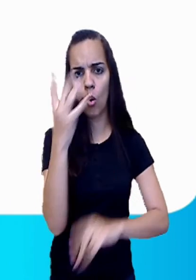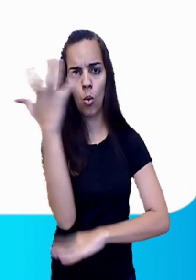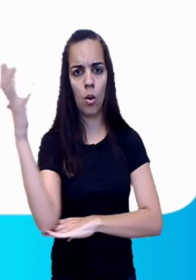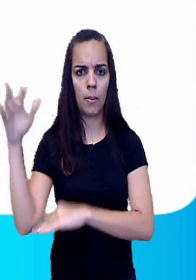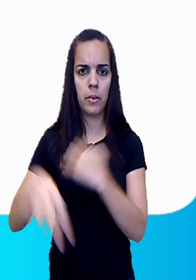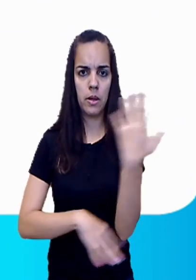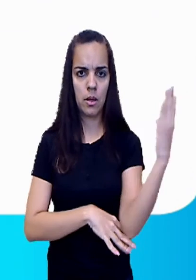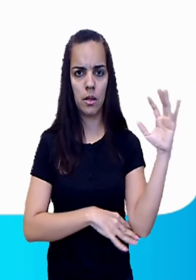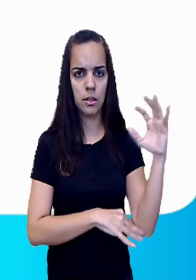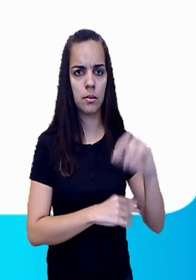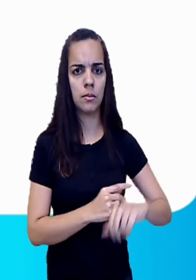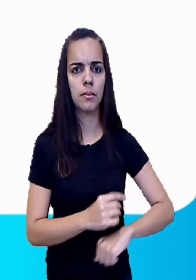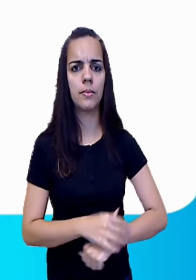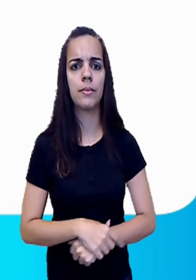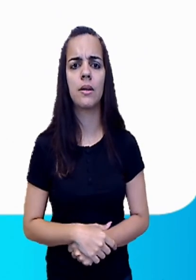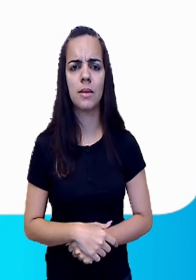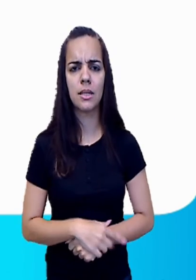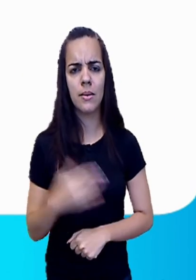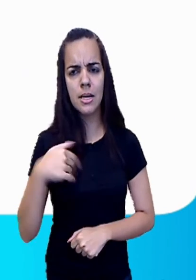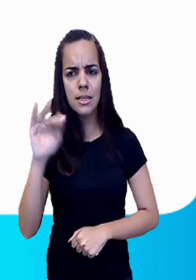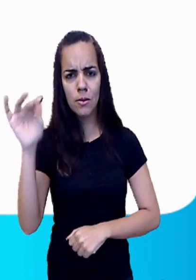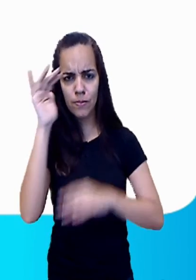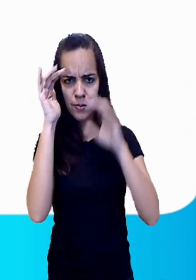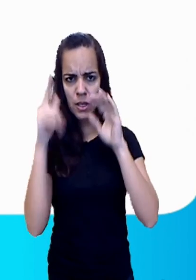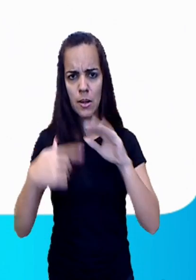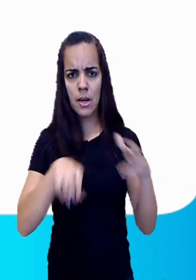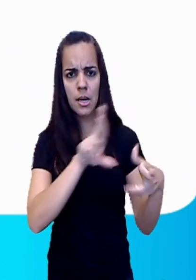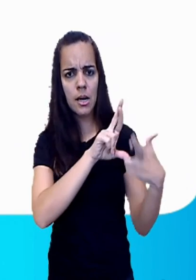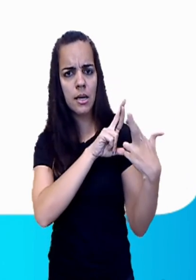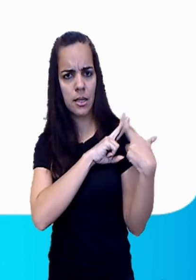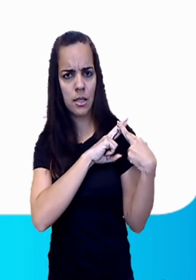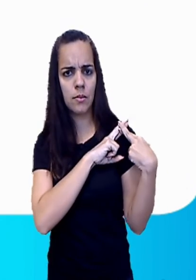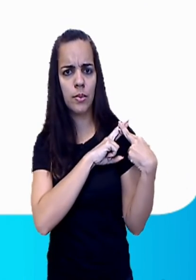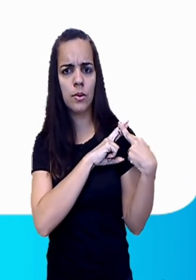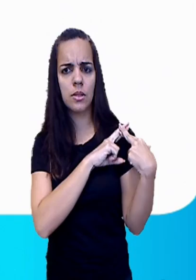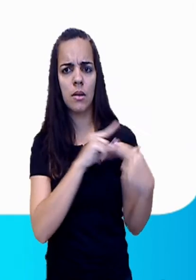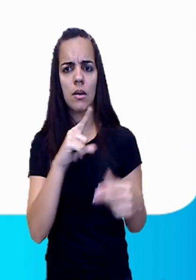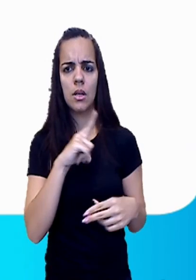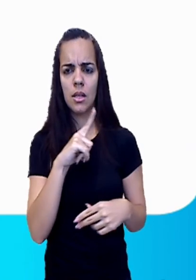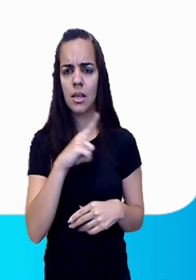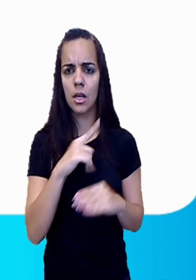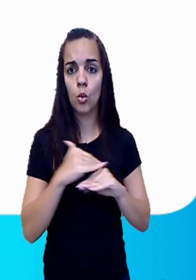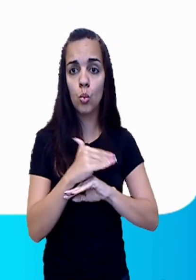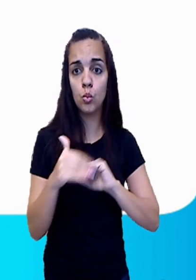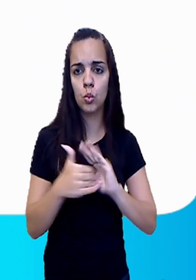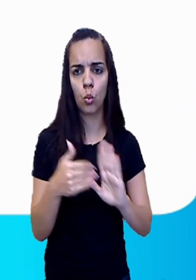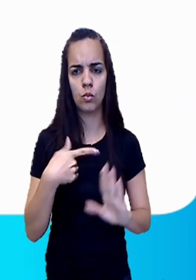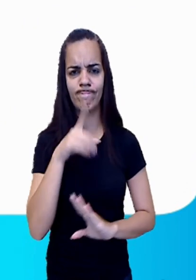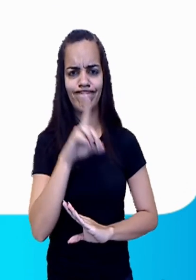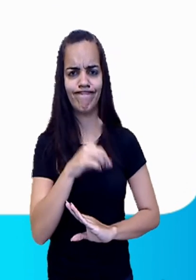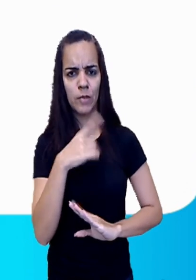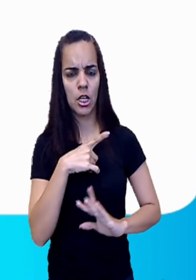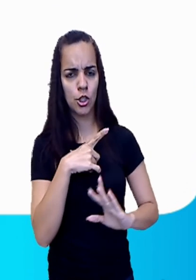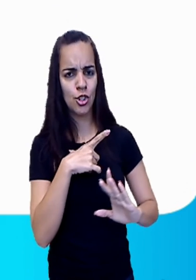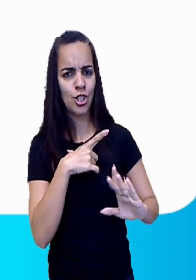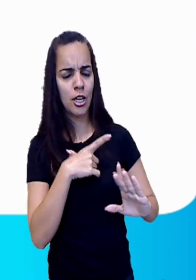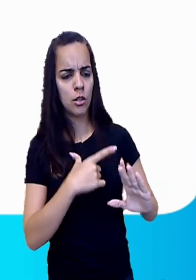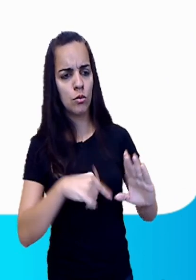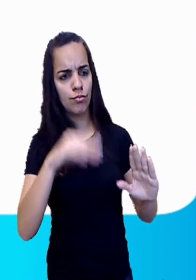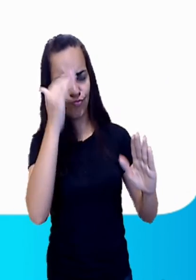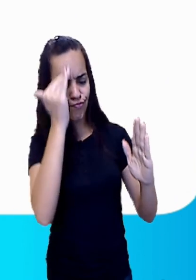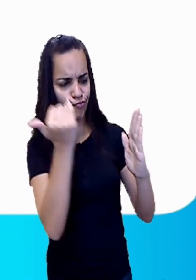empresas mineradoras atentarem às questões de segurança, considerando qualquer possível impacto,